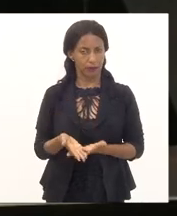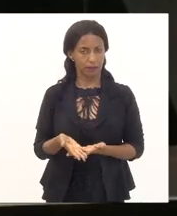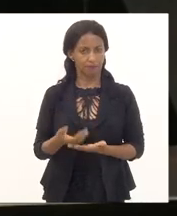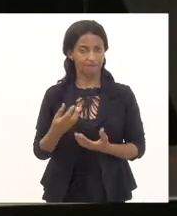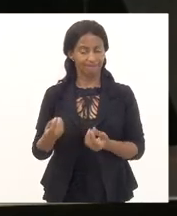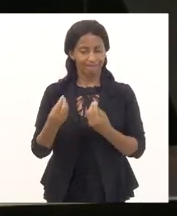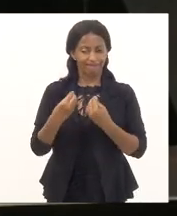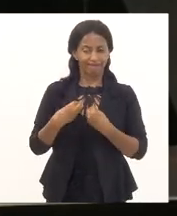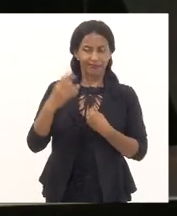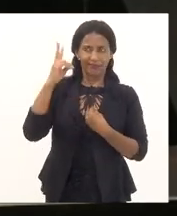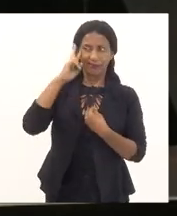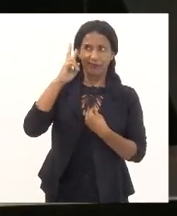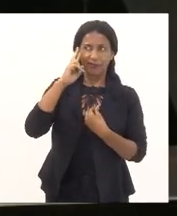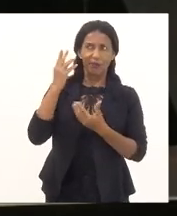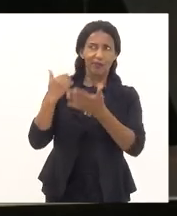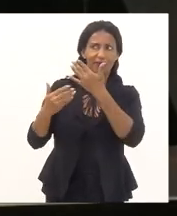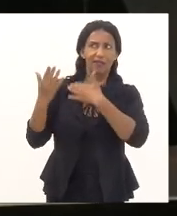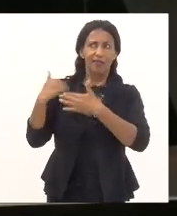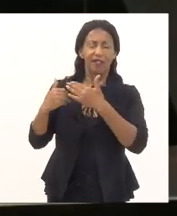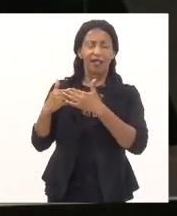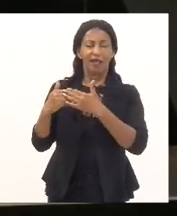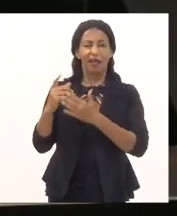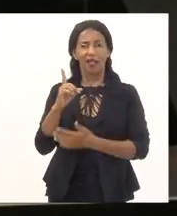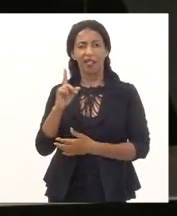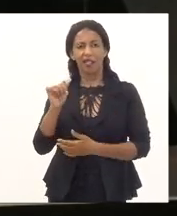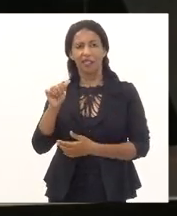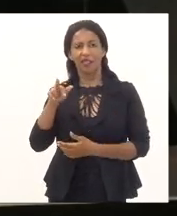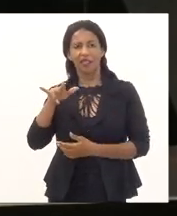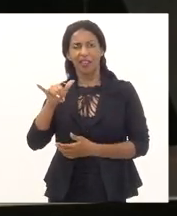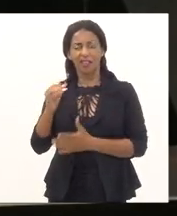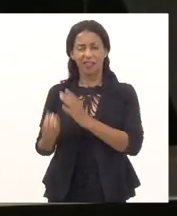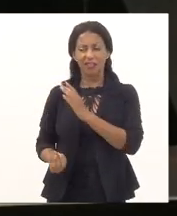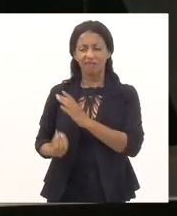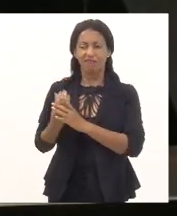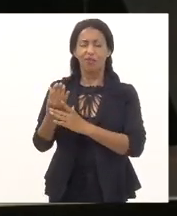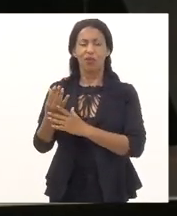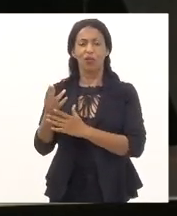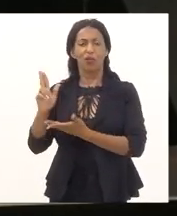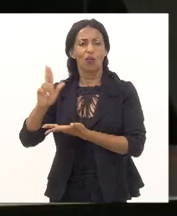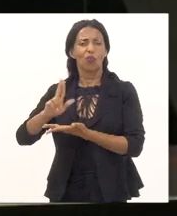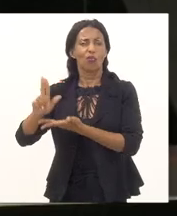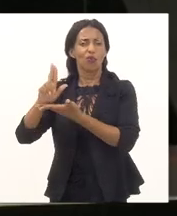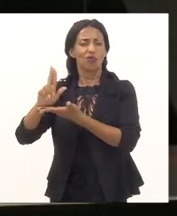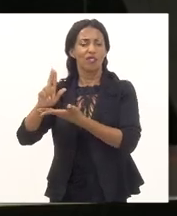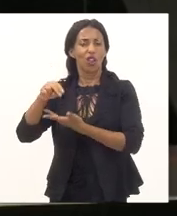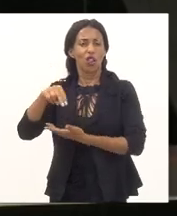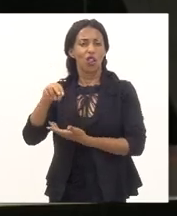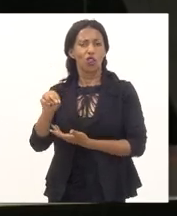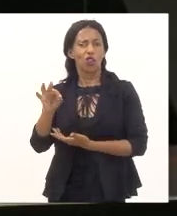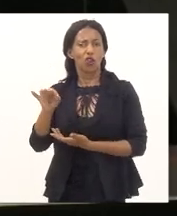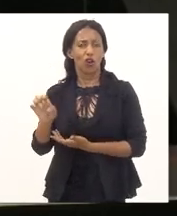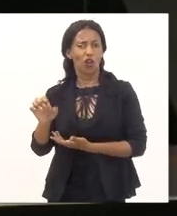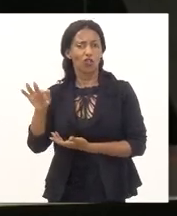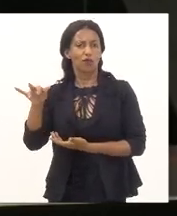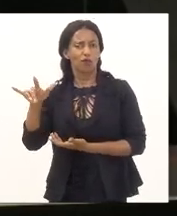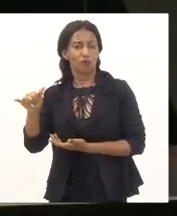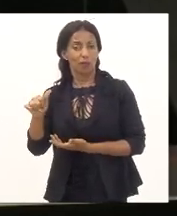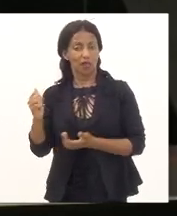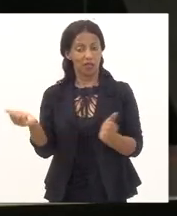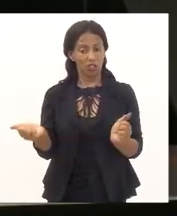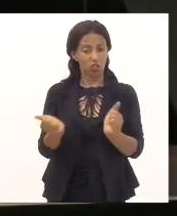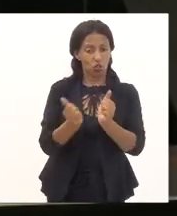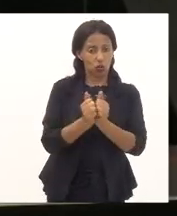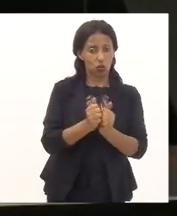Darcy Ribeiro montou a Universidade do Norte Fluminense. Leonel Brizola com Darcy